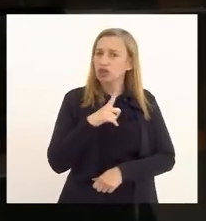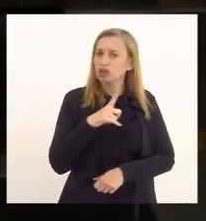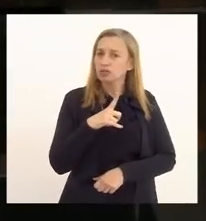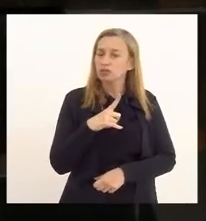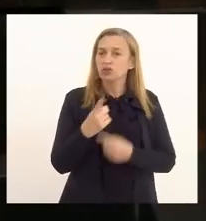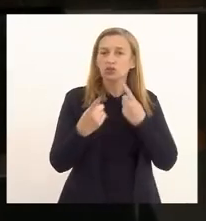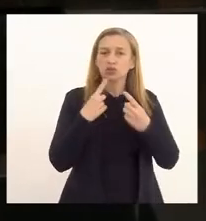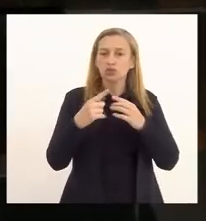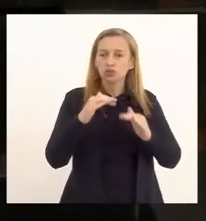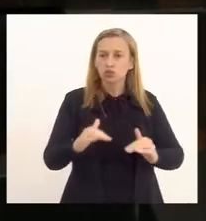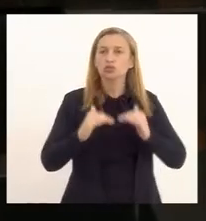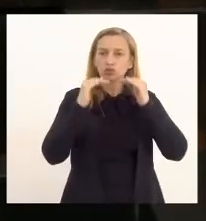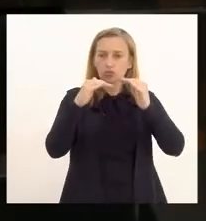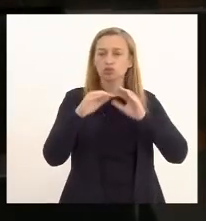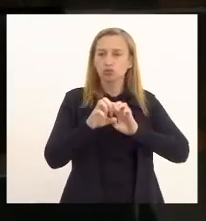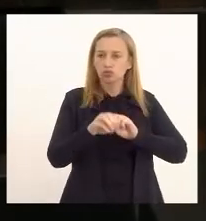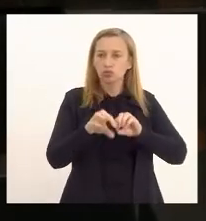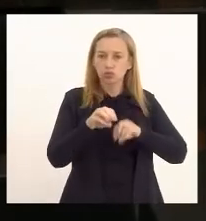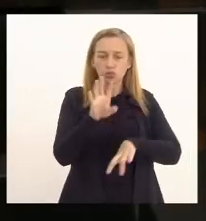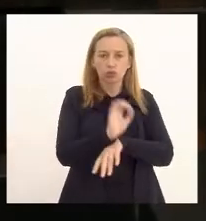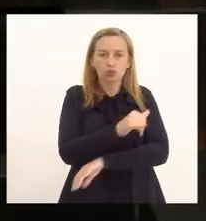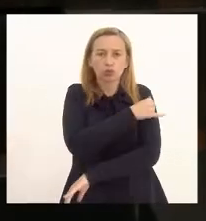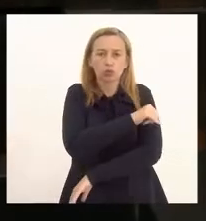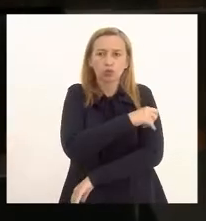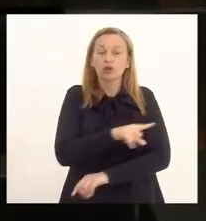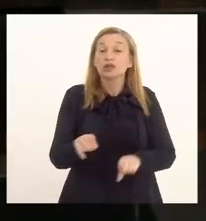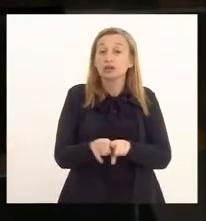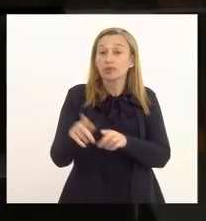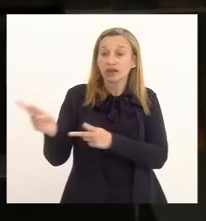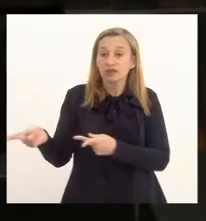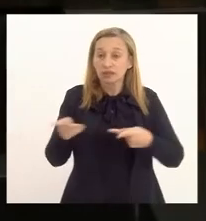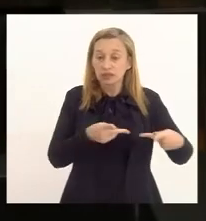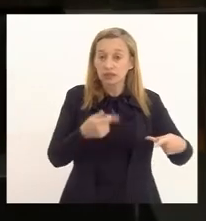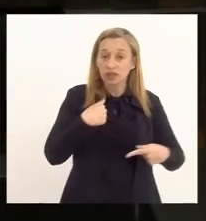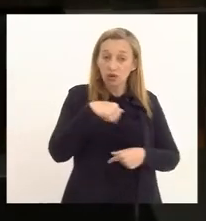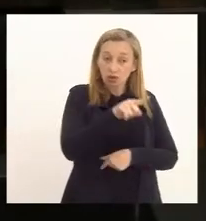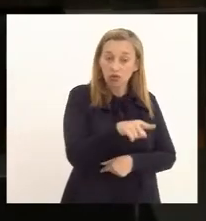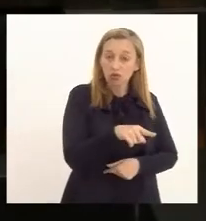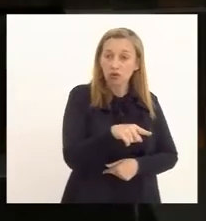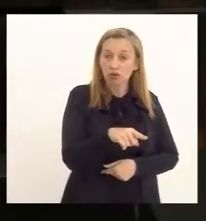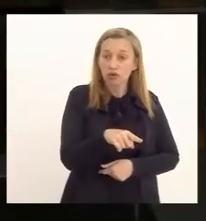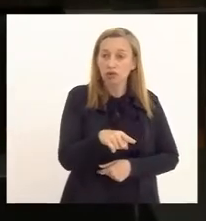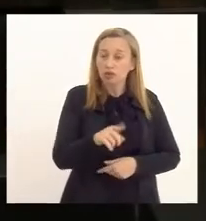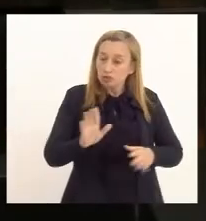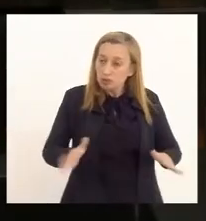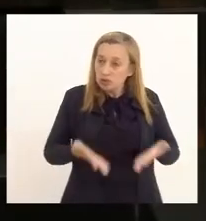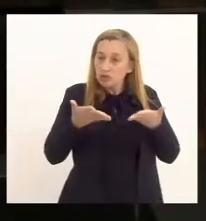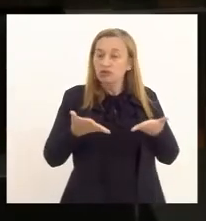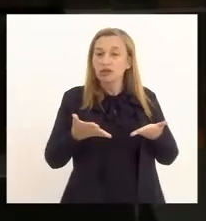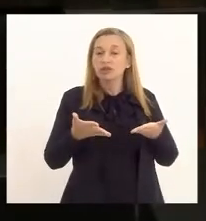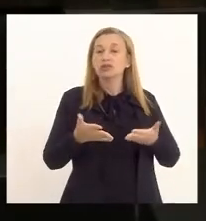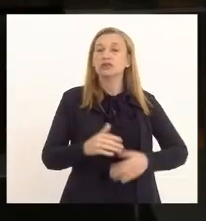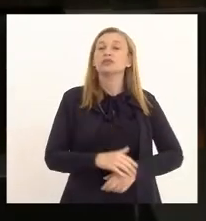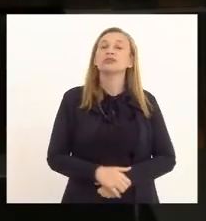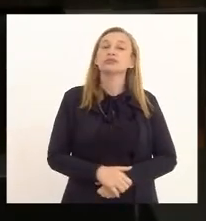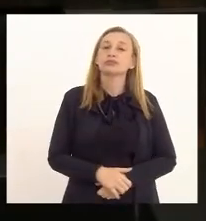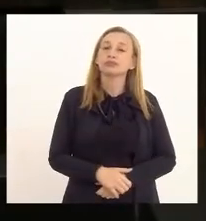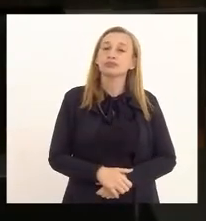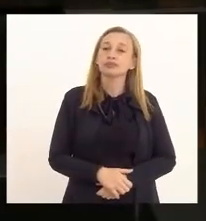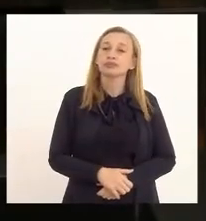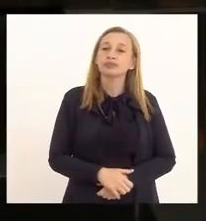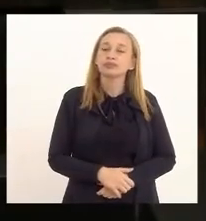sobre o ensino superior do Estado do Rio de Janeiro e sobre a visita que fiz, motivado por esse cenário,